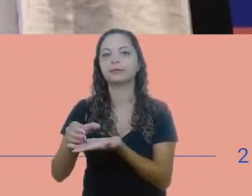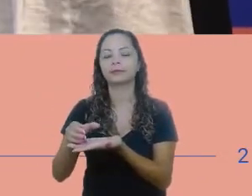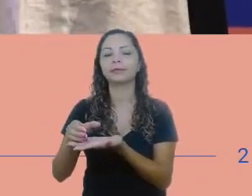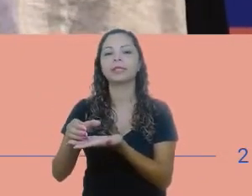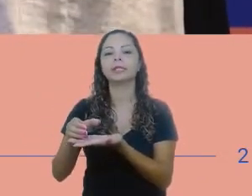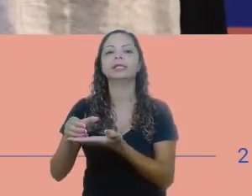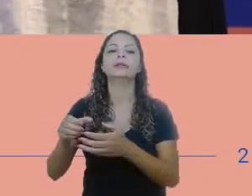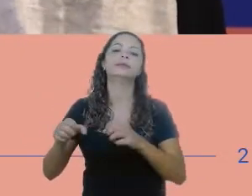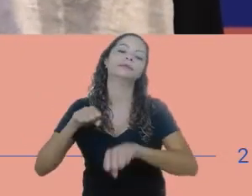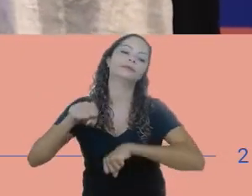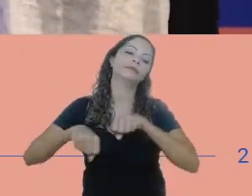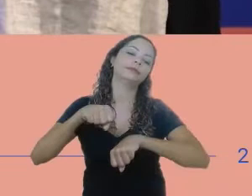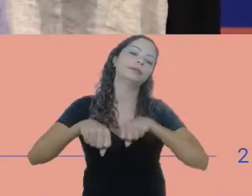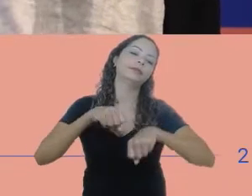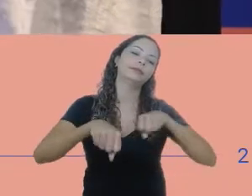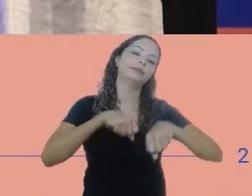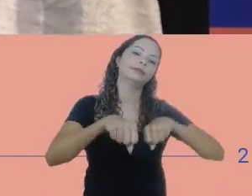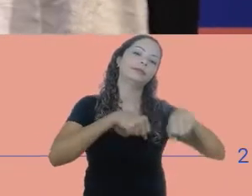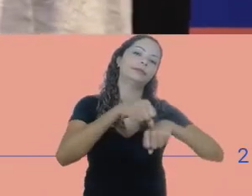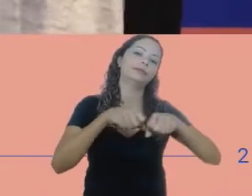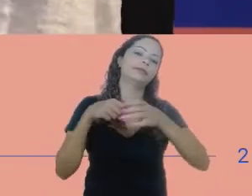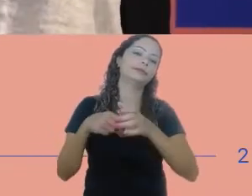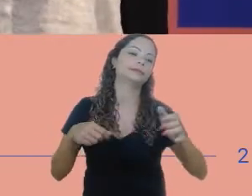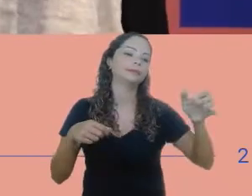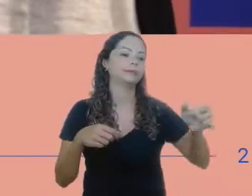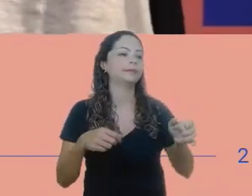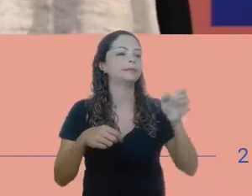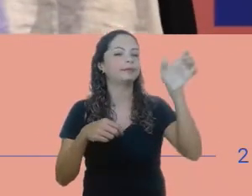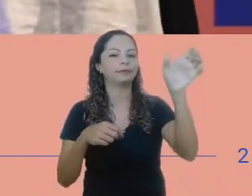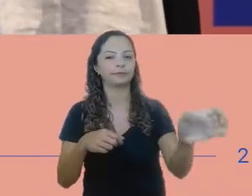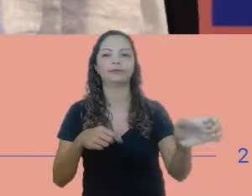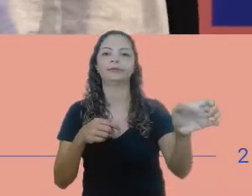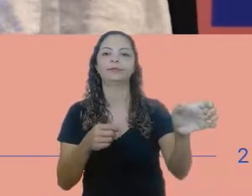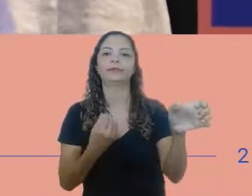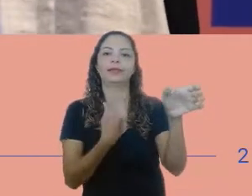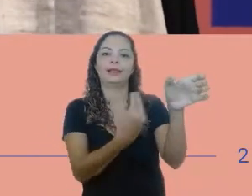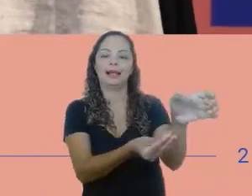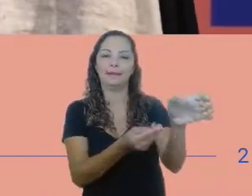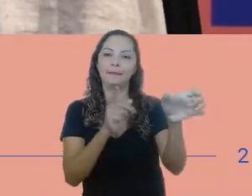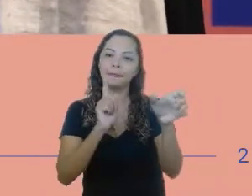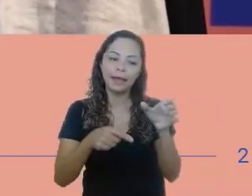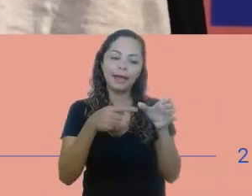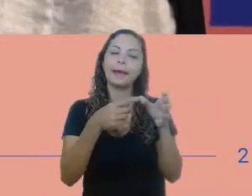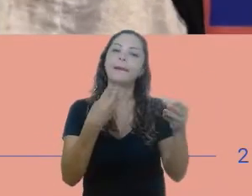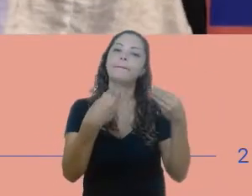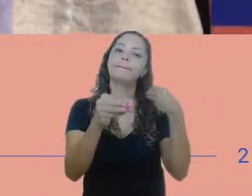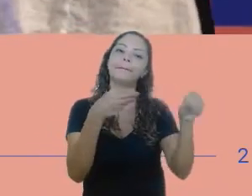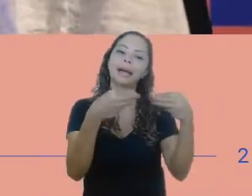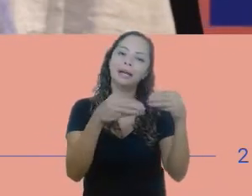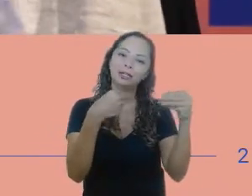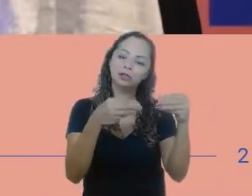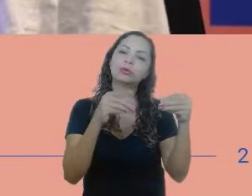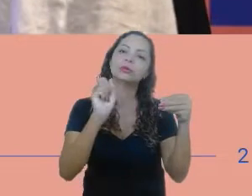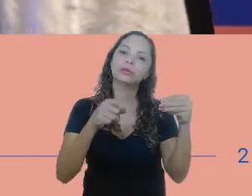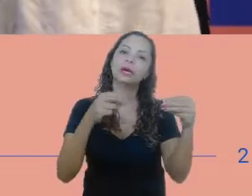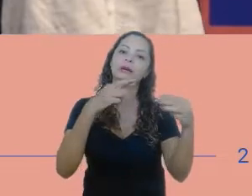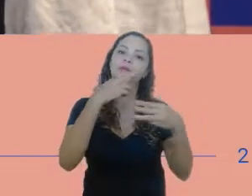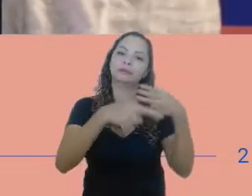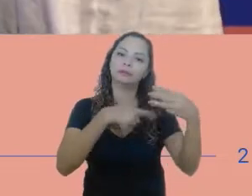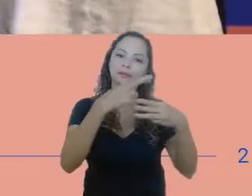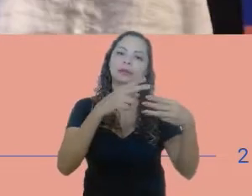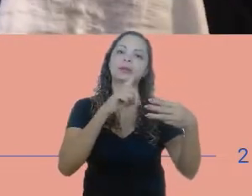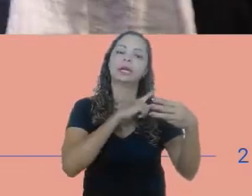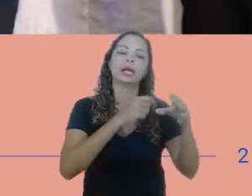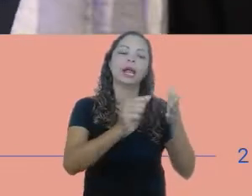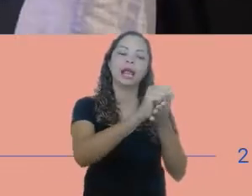um copo feito de plástico reutilizável e que no final do dia coletado para ser lavado e trazido de novo para o